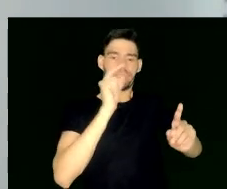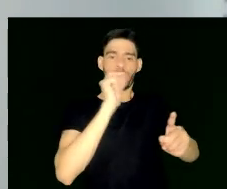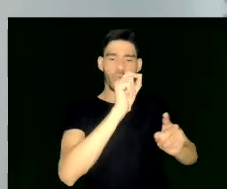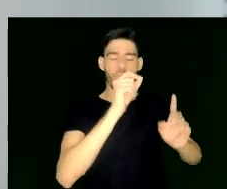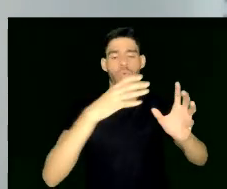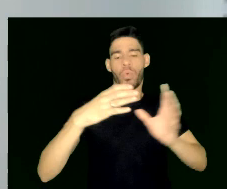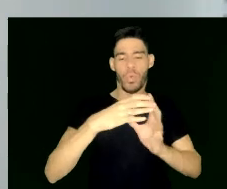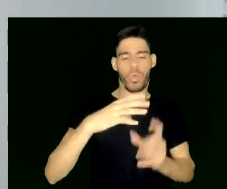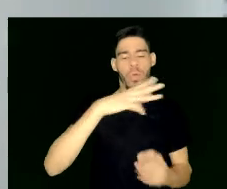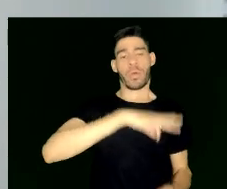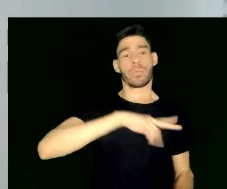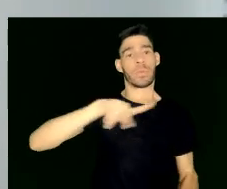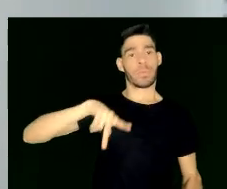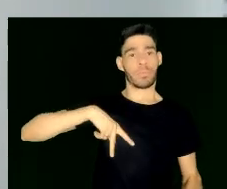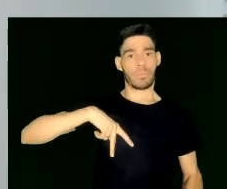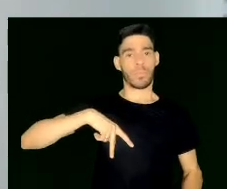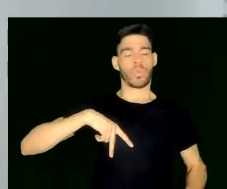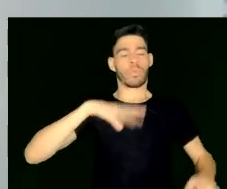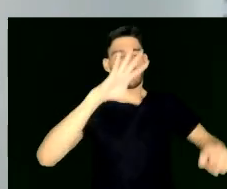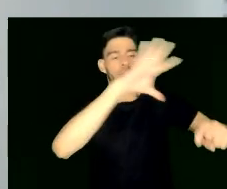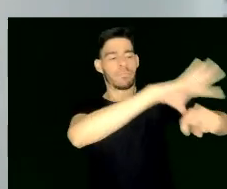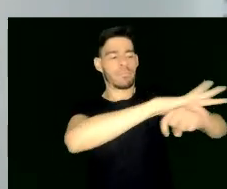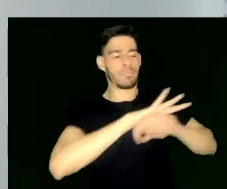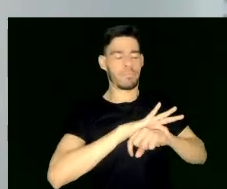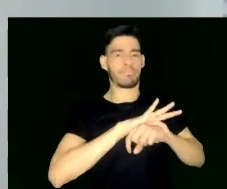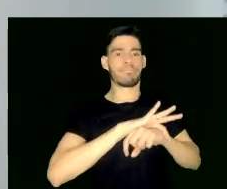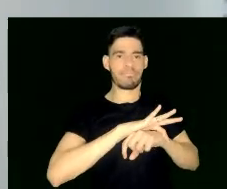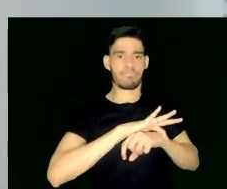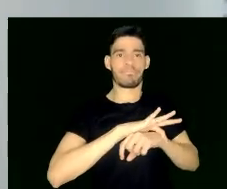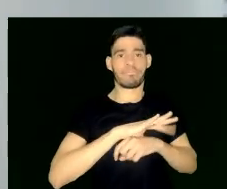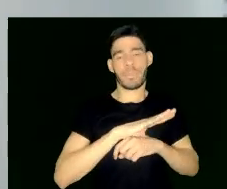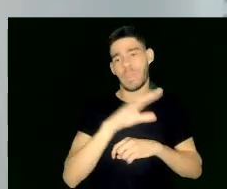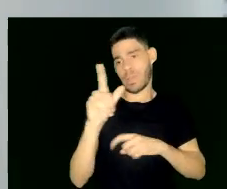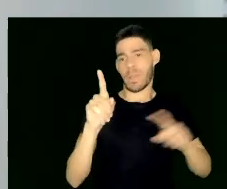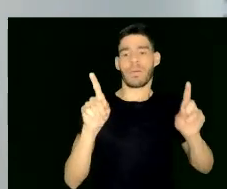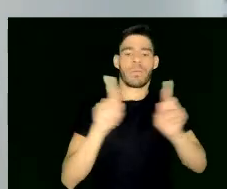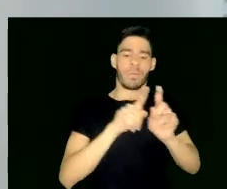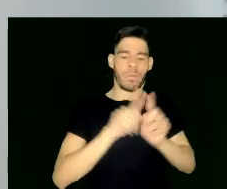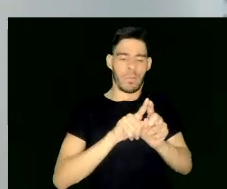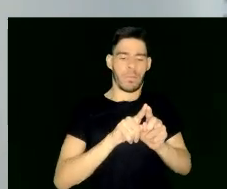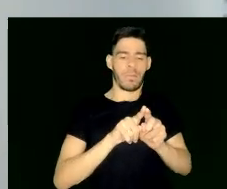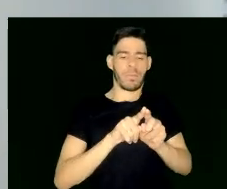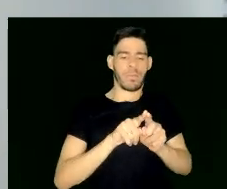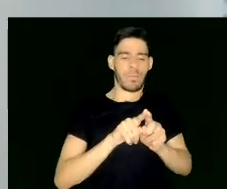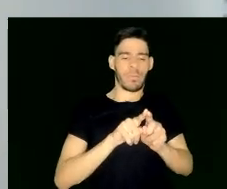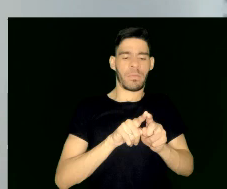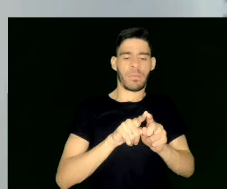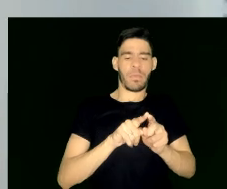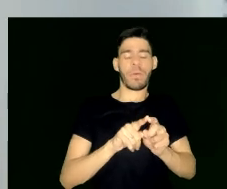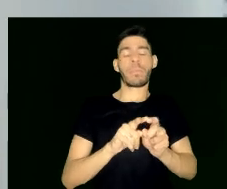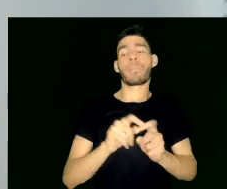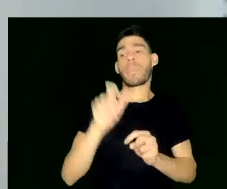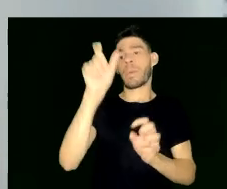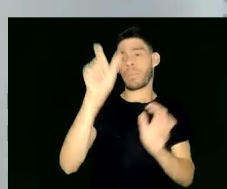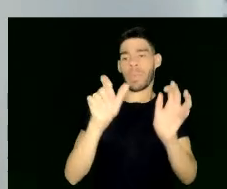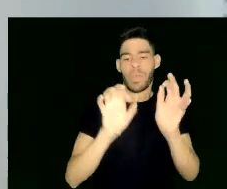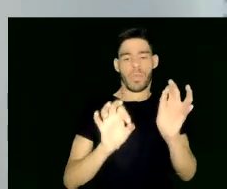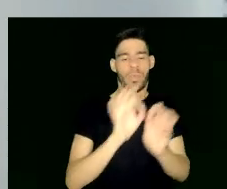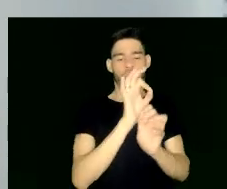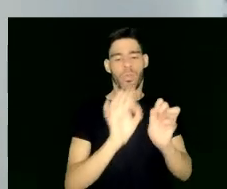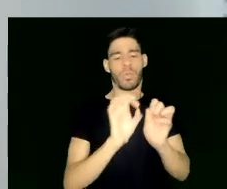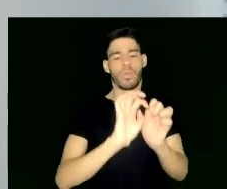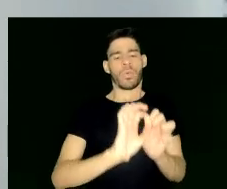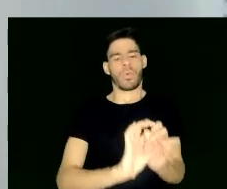claro, os membros do Ministério Público, defensorias e claro, também os juízes.